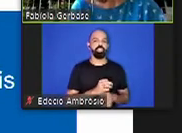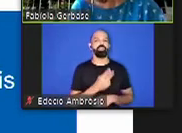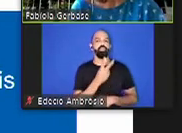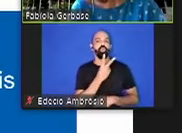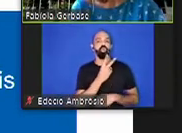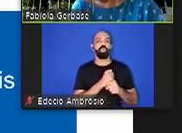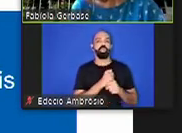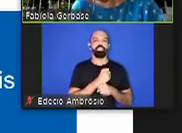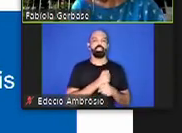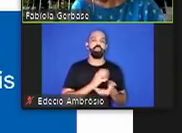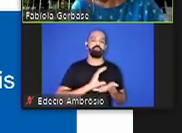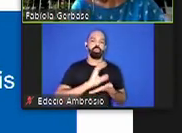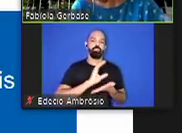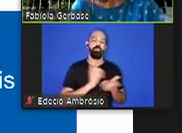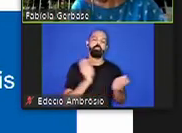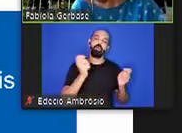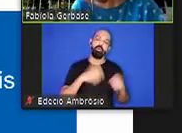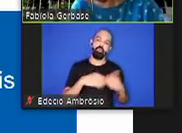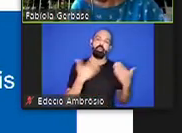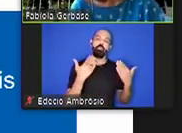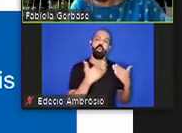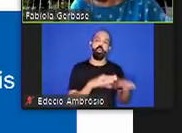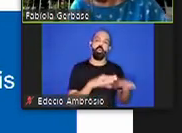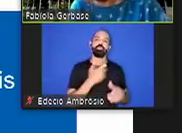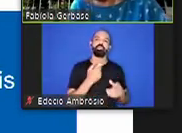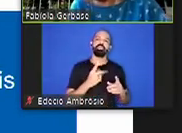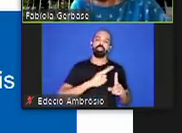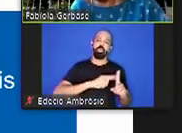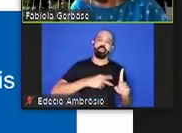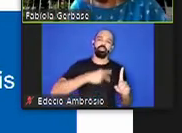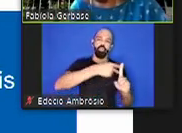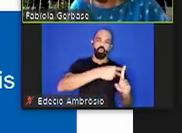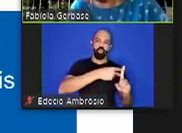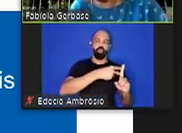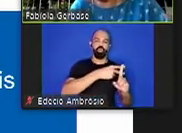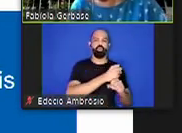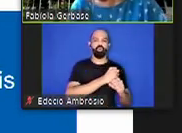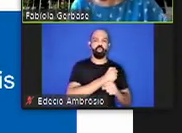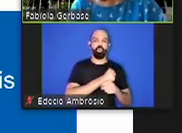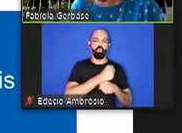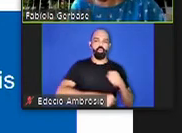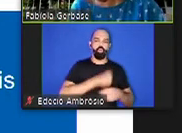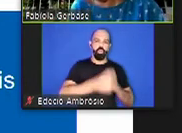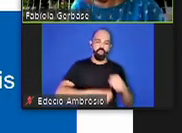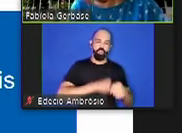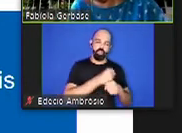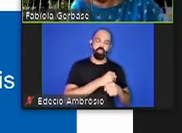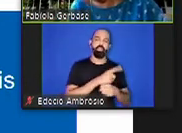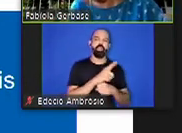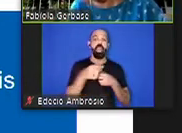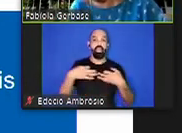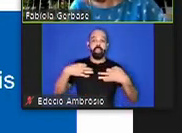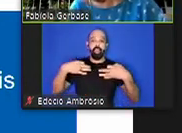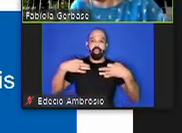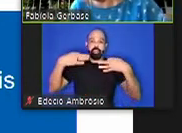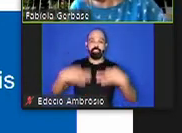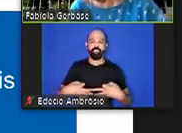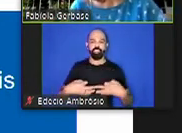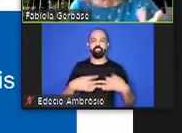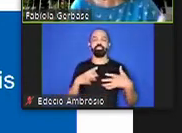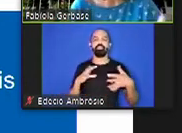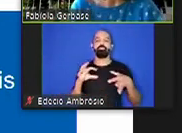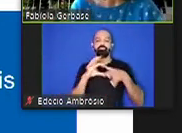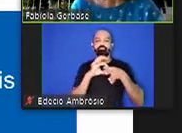mais 2 anos, em todas as áreas do conhecimento, com a exigência de que os proponentes sejam ligados a instituições de ensino